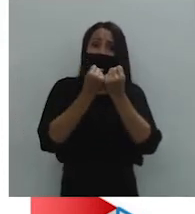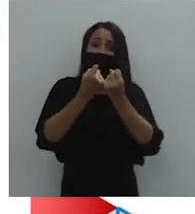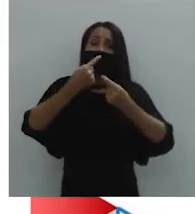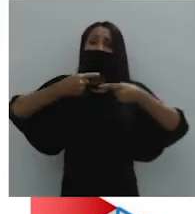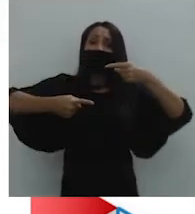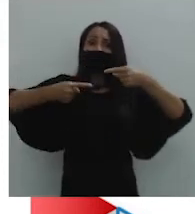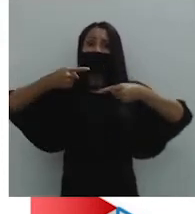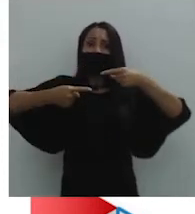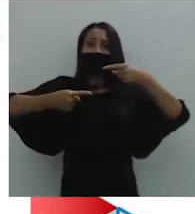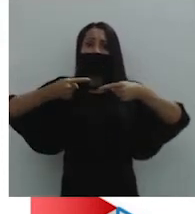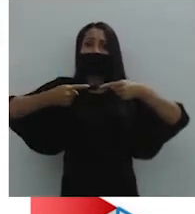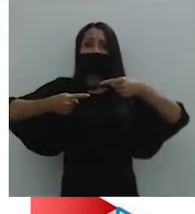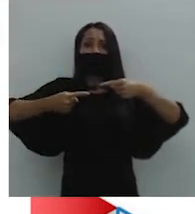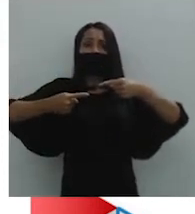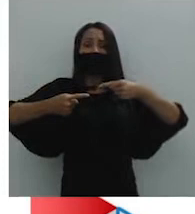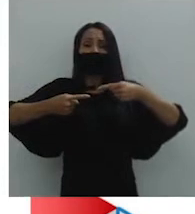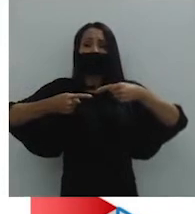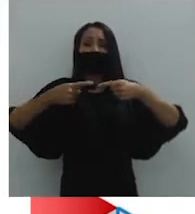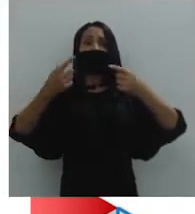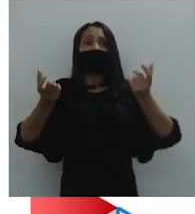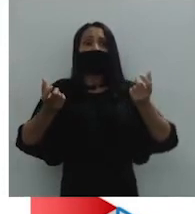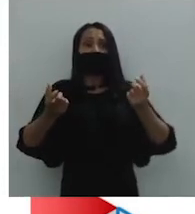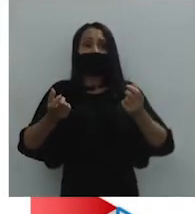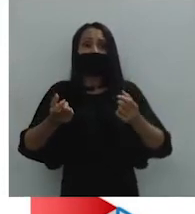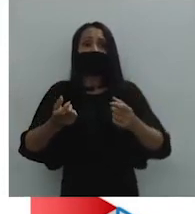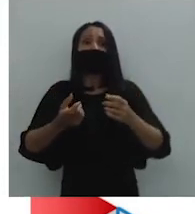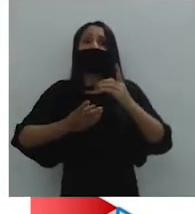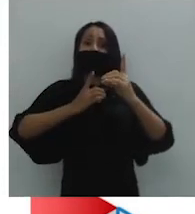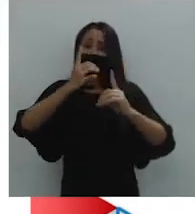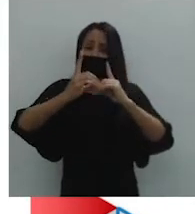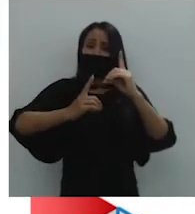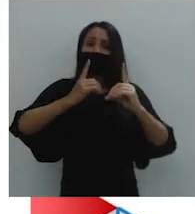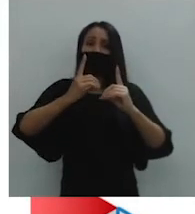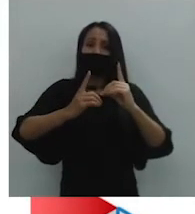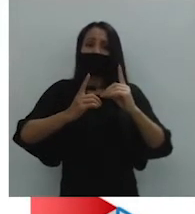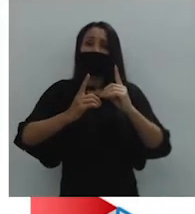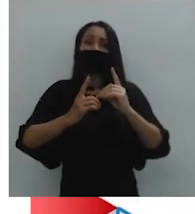políticas, tratando-se de algo bastante dinâmico, certo?